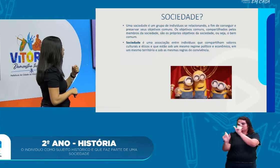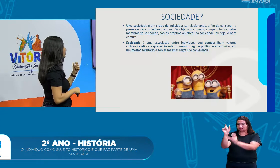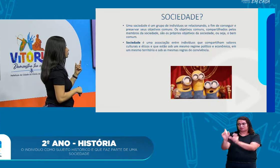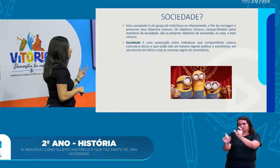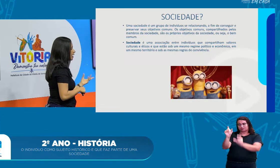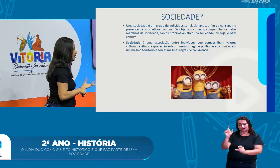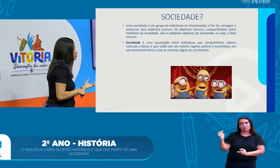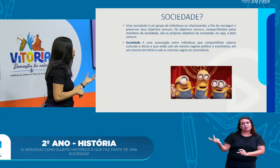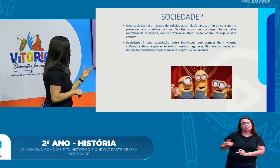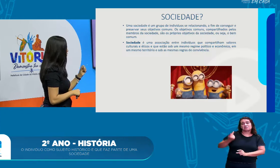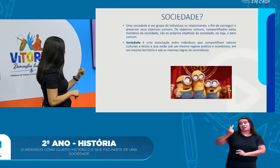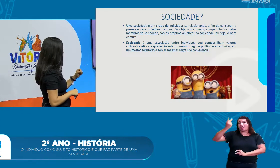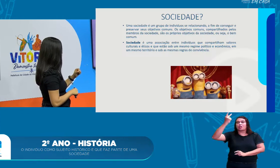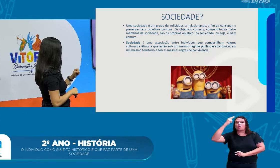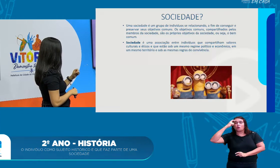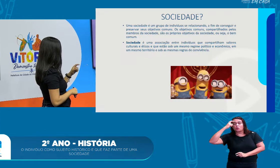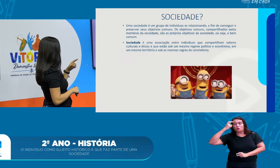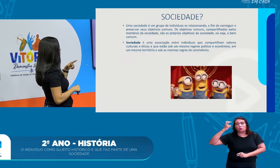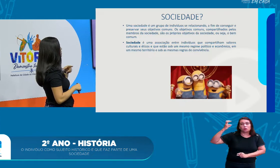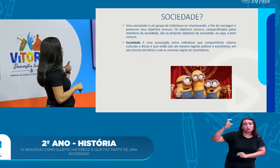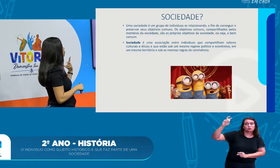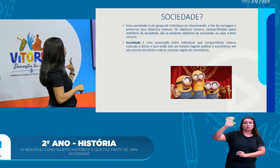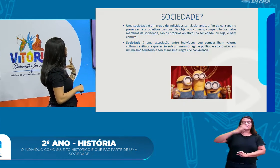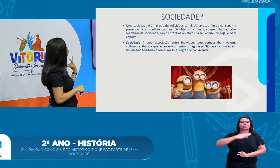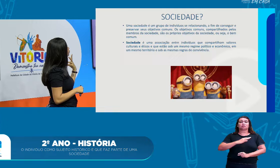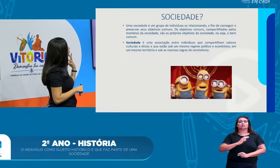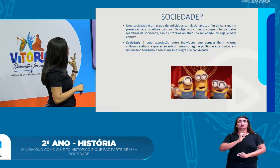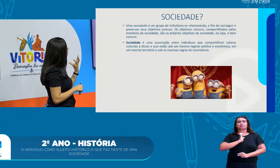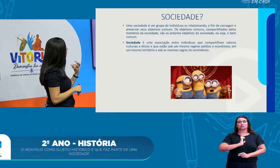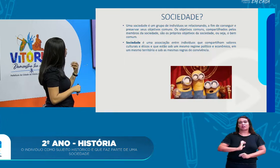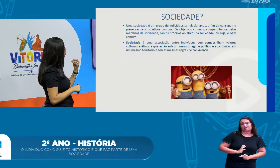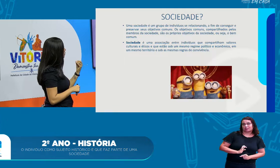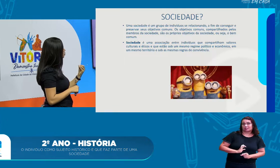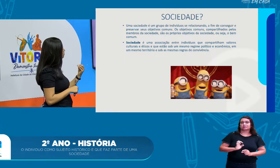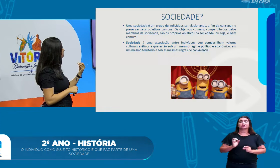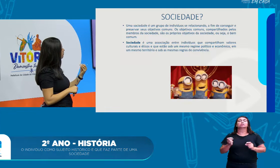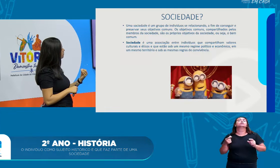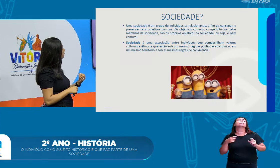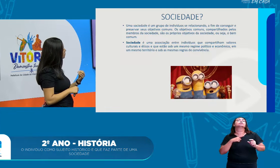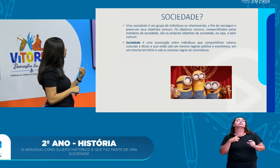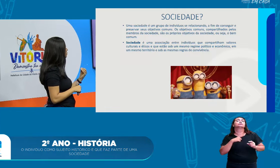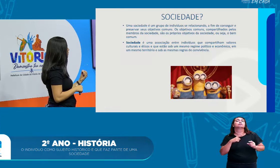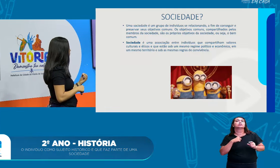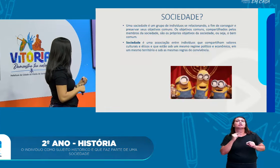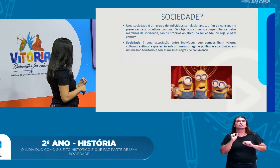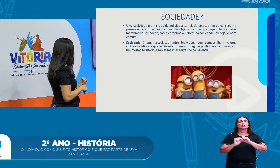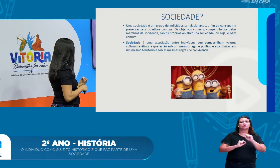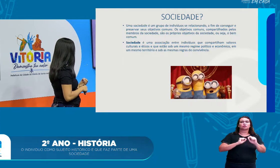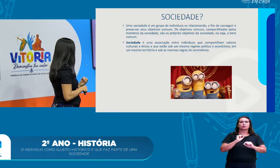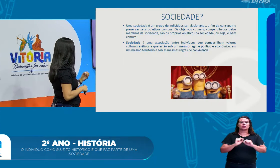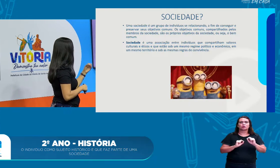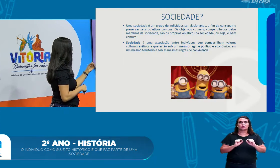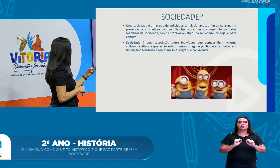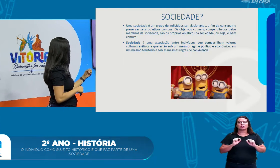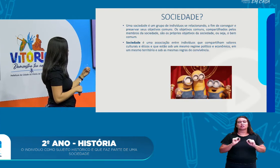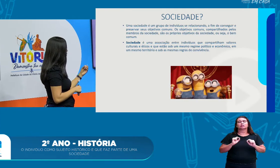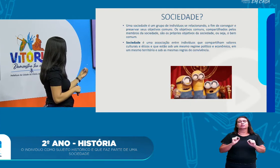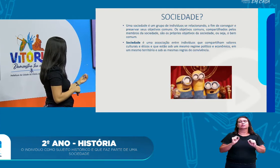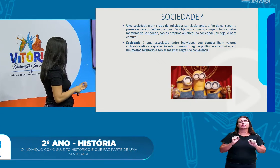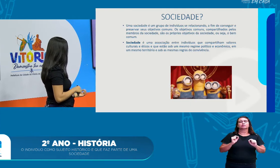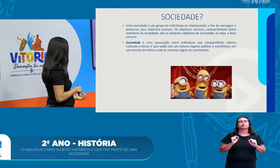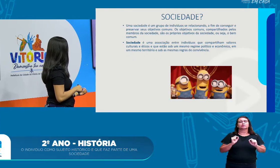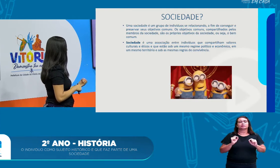valores culturais e éticos e que estão sob o mesmo regime político e econômico, em um